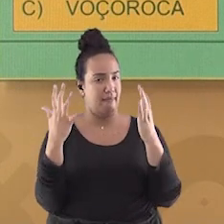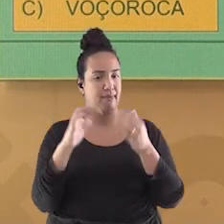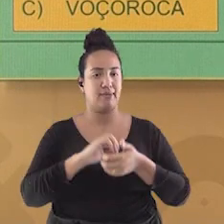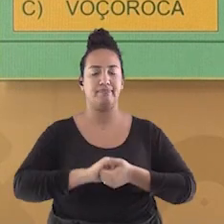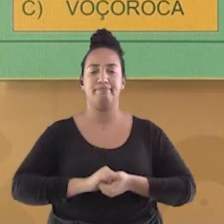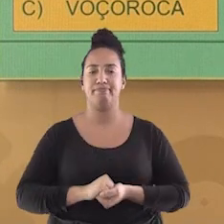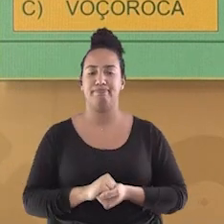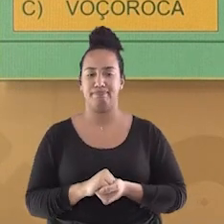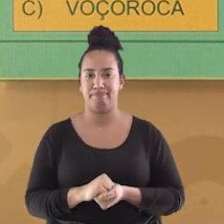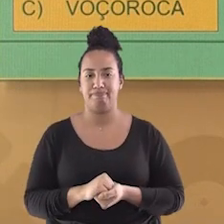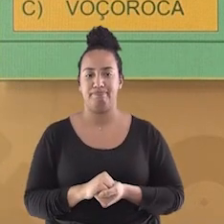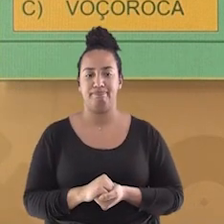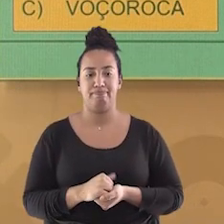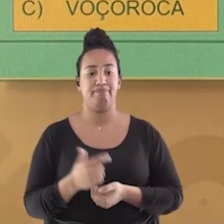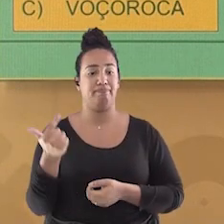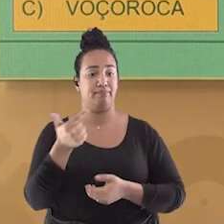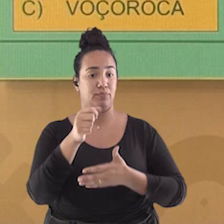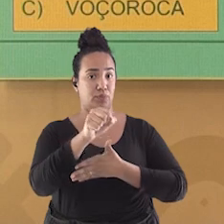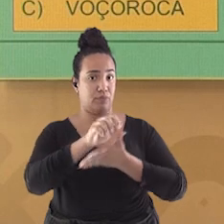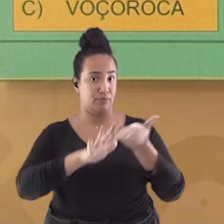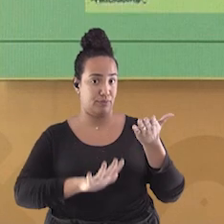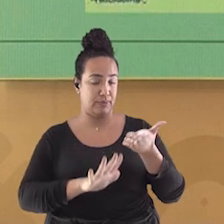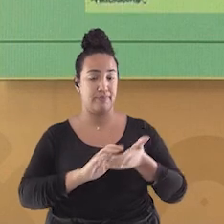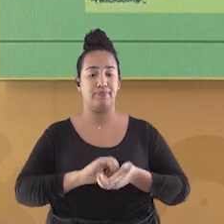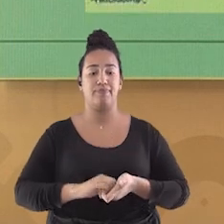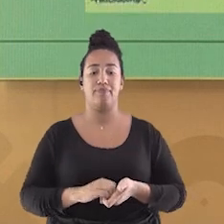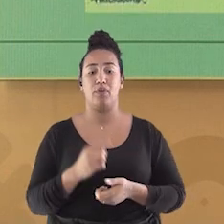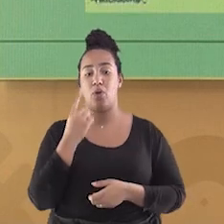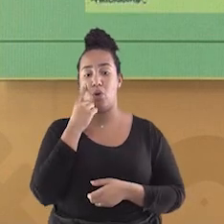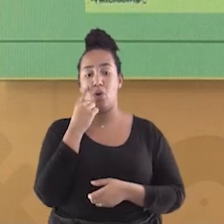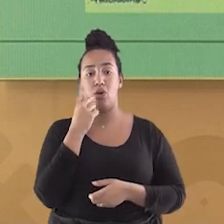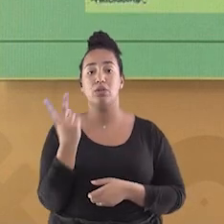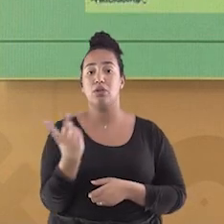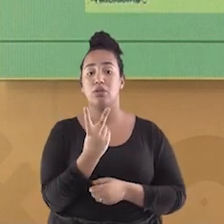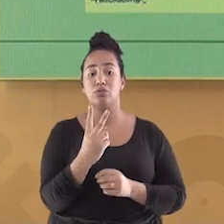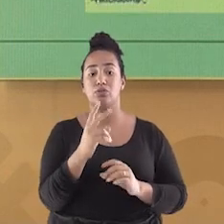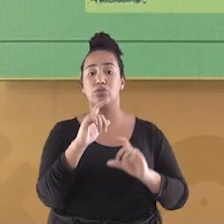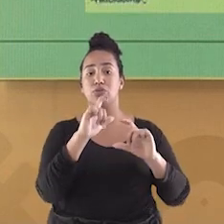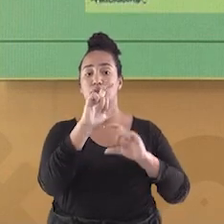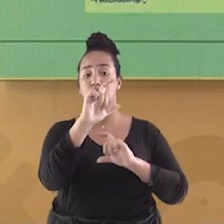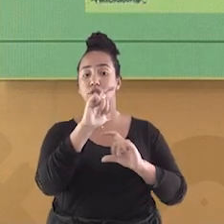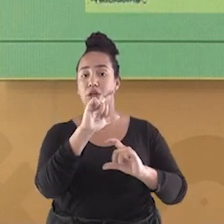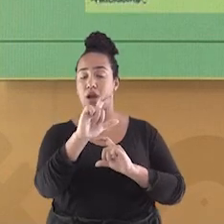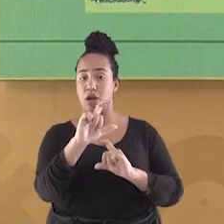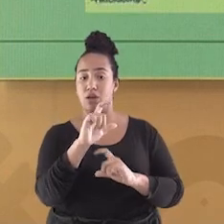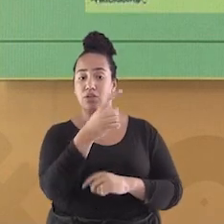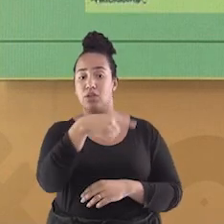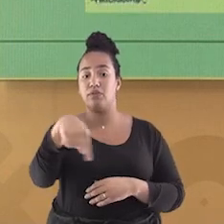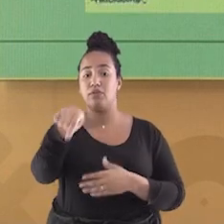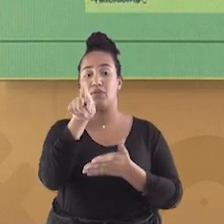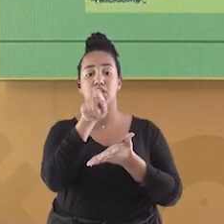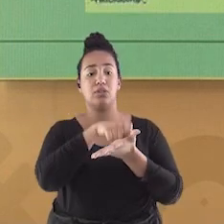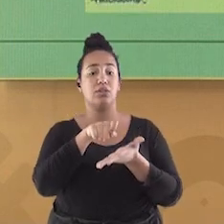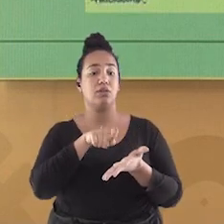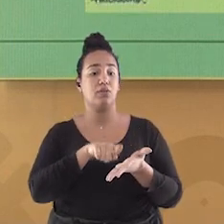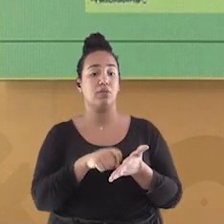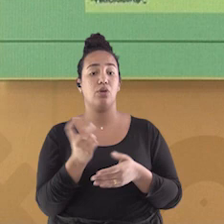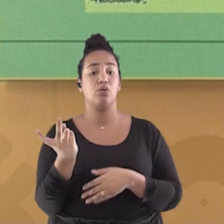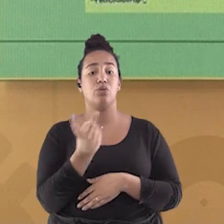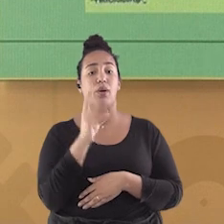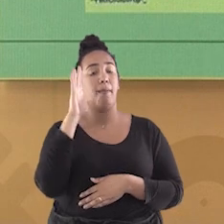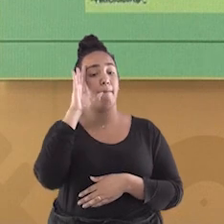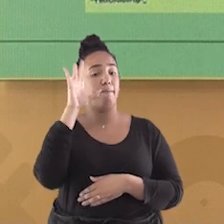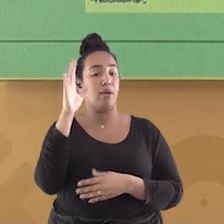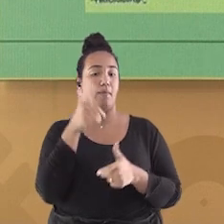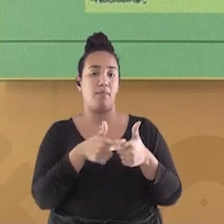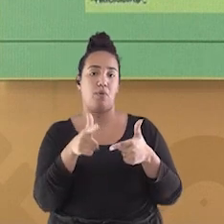Parabéns, pessoal! Próxima atividade. Observe as duas charges e escreva os